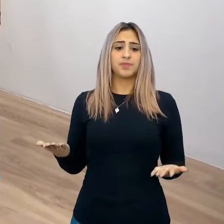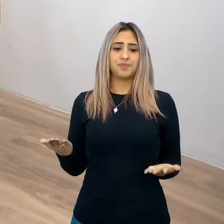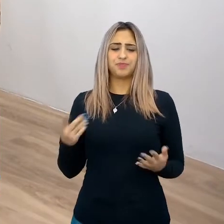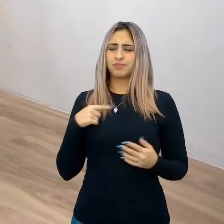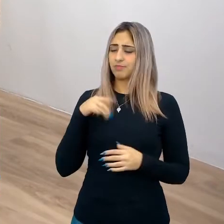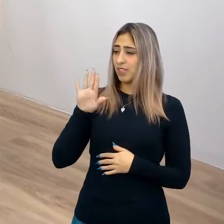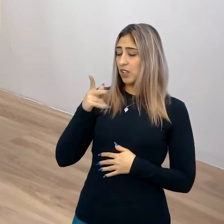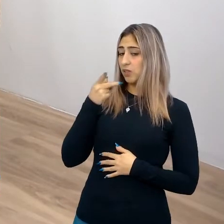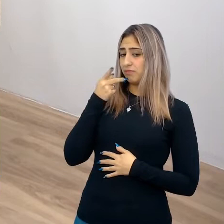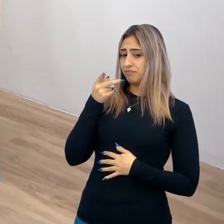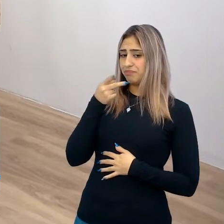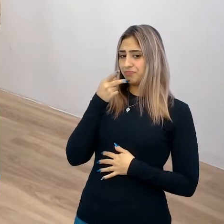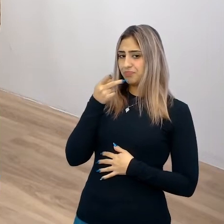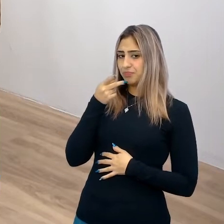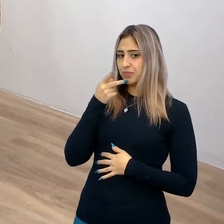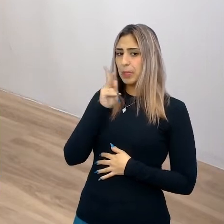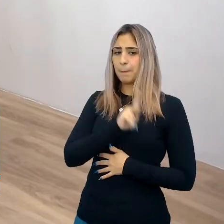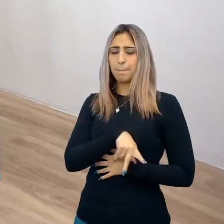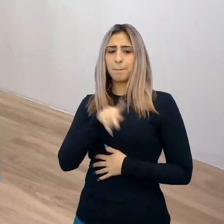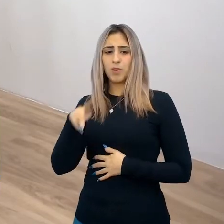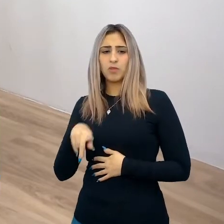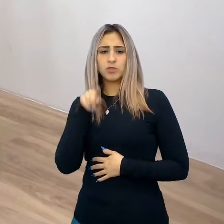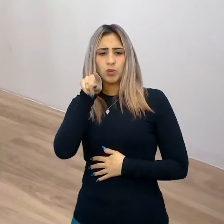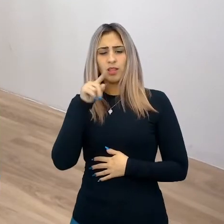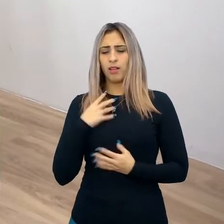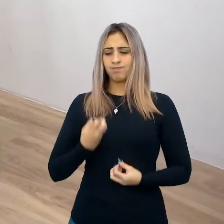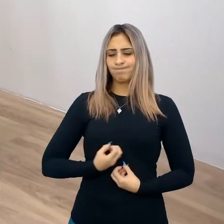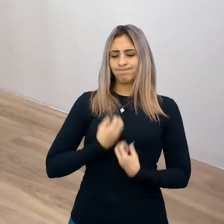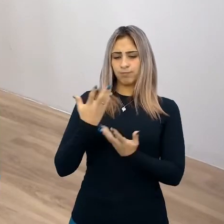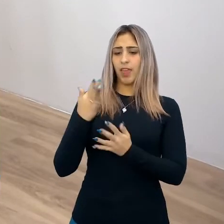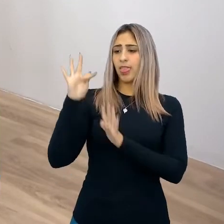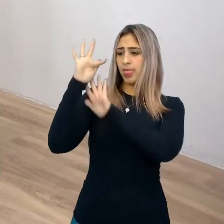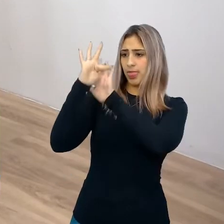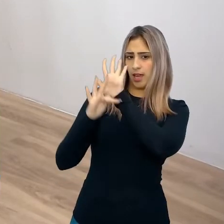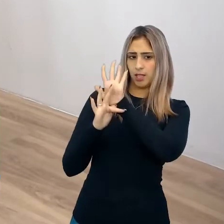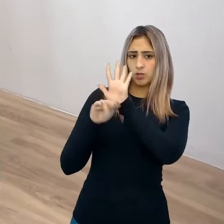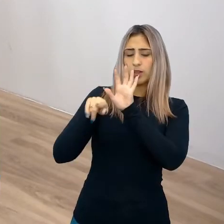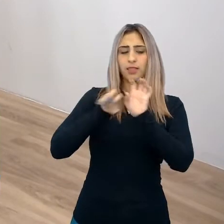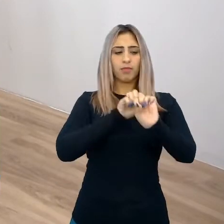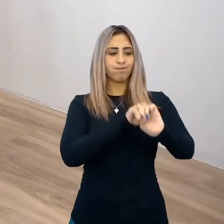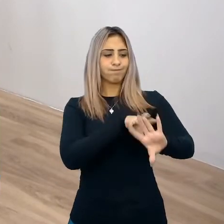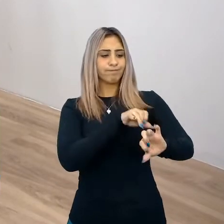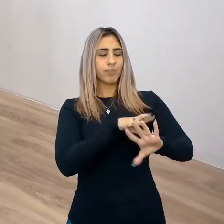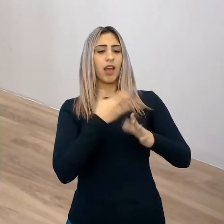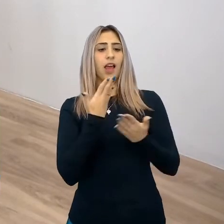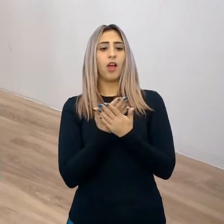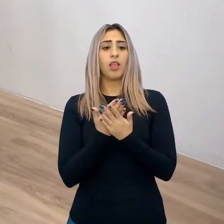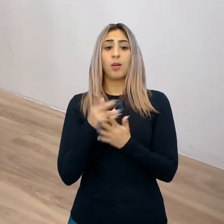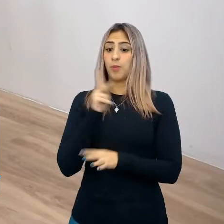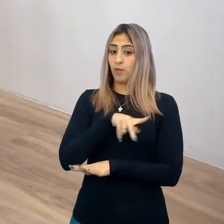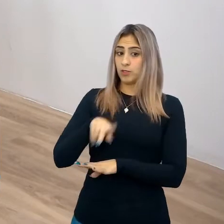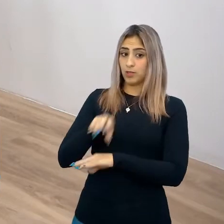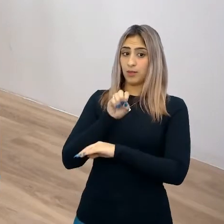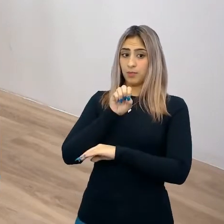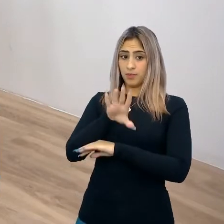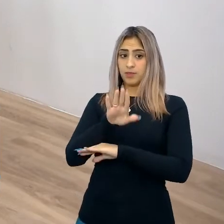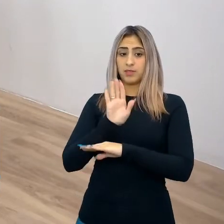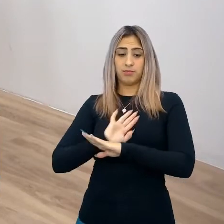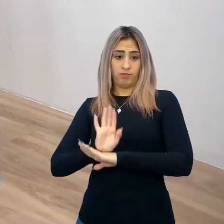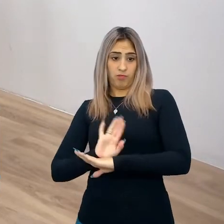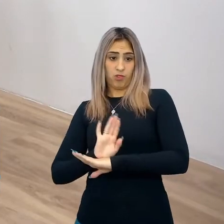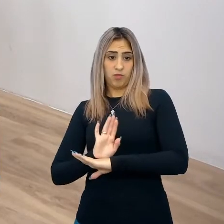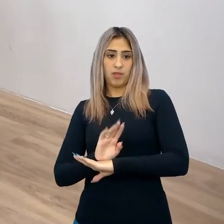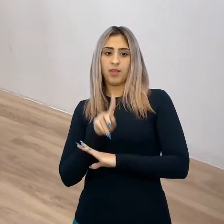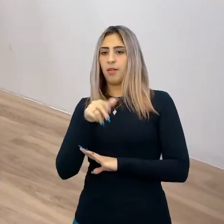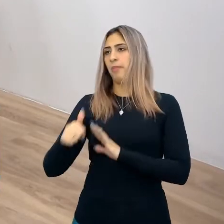viu isso na sua escola, por exemplo, o professor está passando um texto, ele está dando aula na lousa. O professor está passando um filme, esse aí está matando aula, porque isso